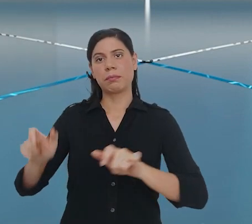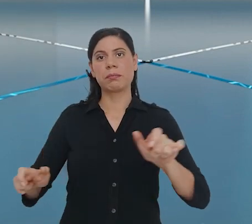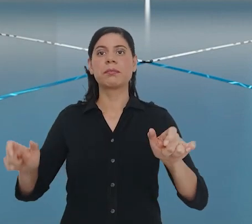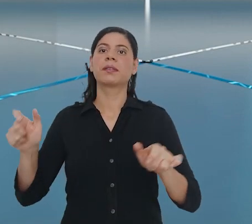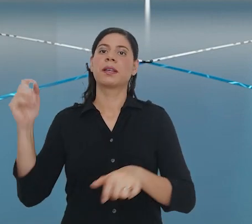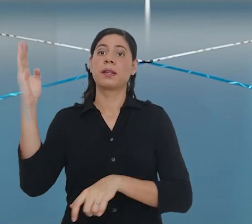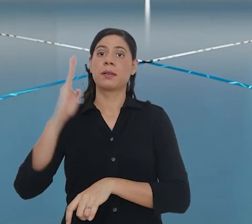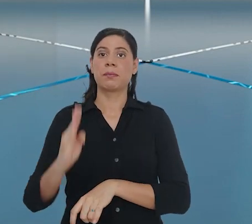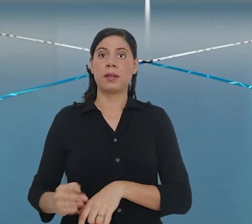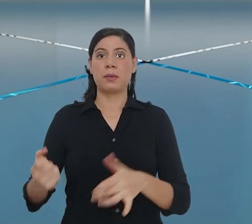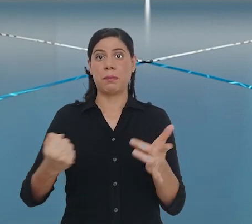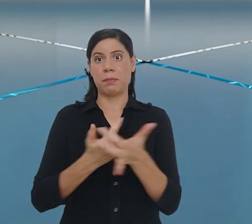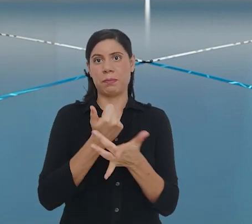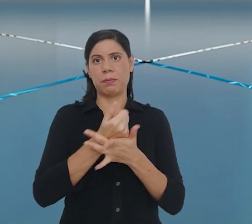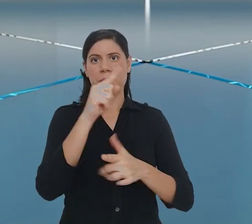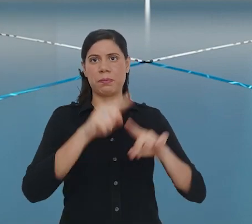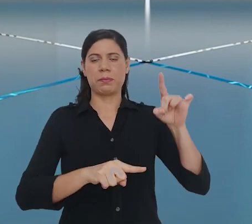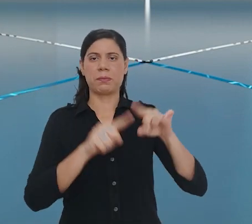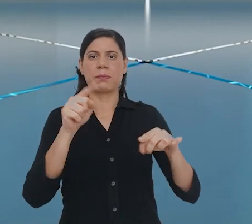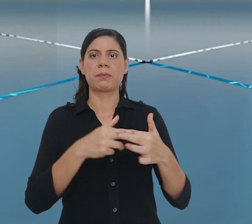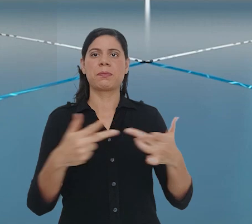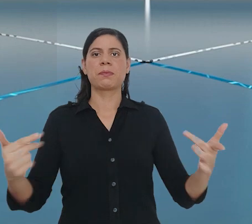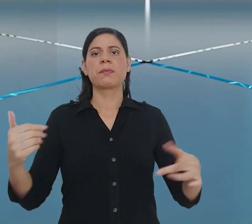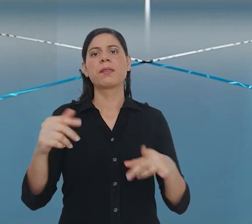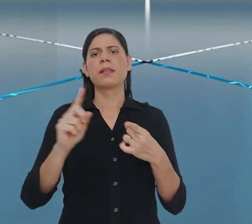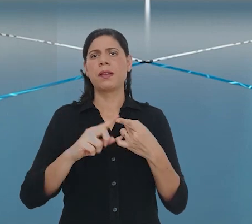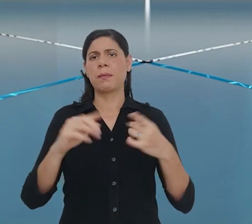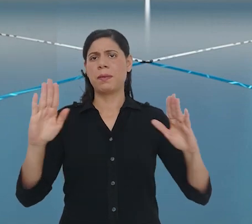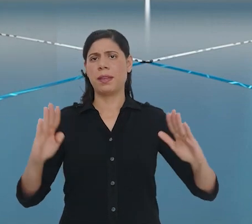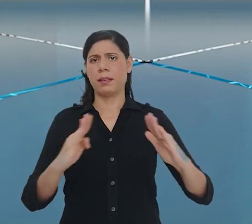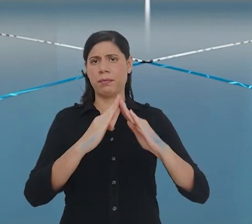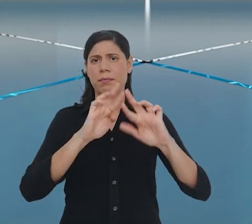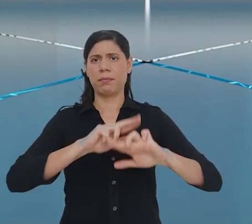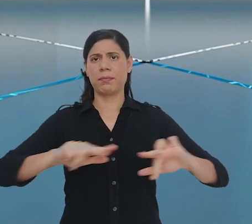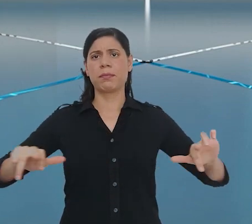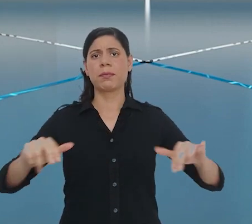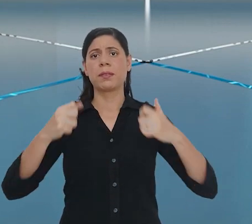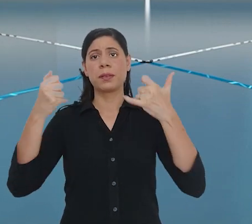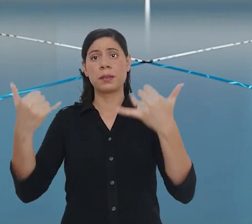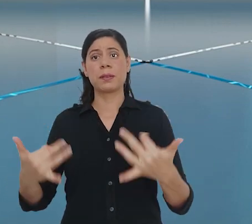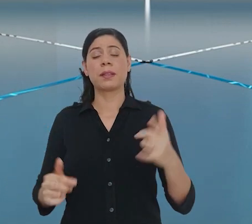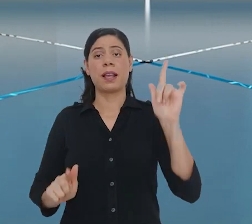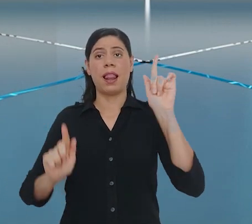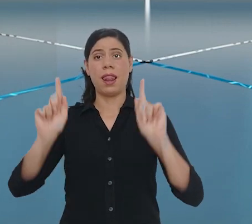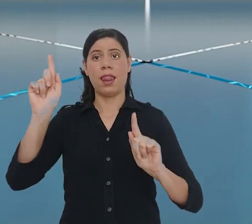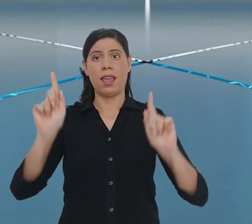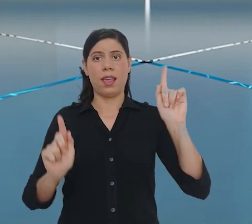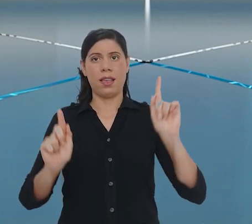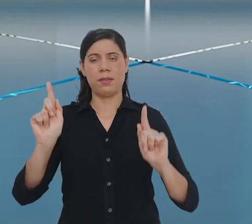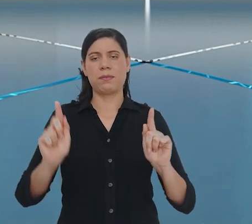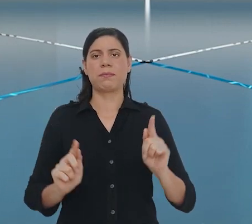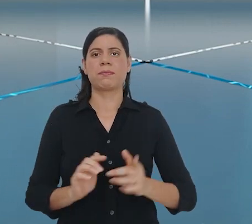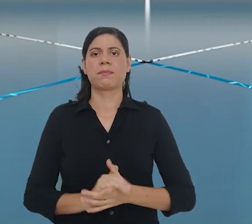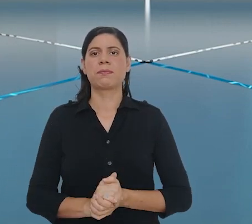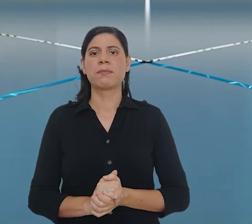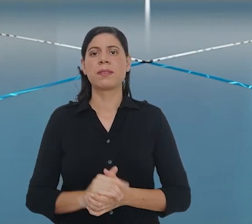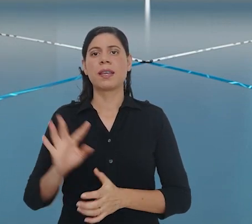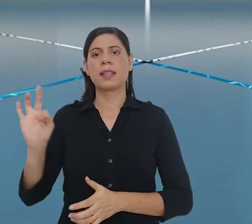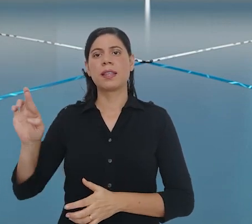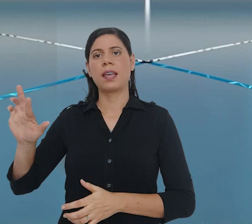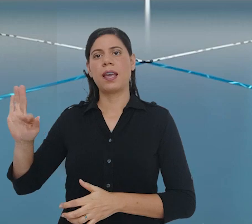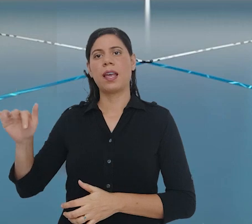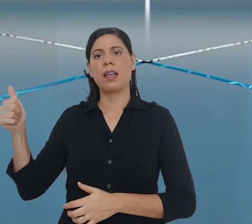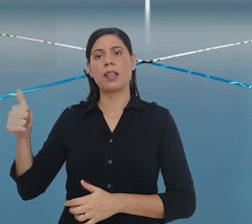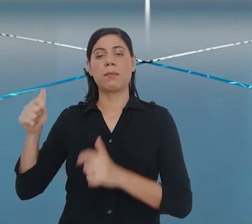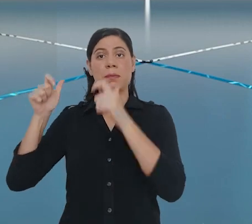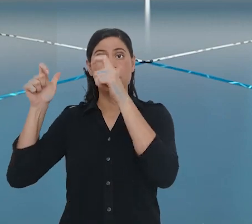muitos brasileiros para adquirir bens, inclusive imóveis. Estou falando do leilão. Não sai daí! O